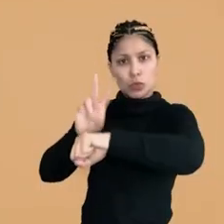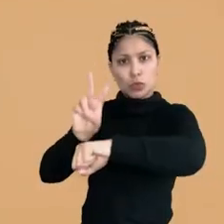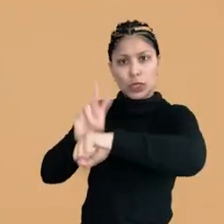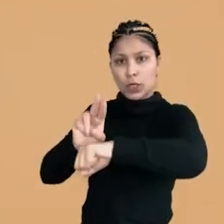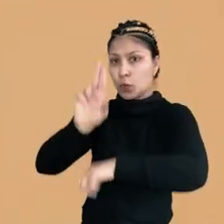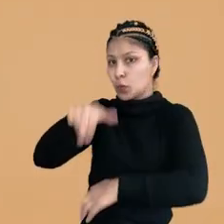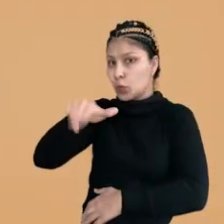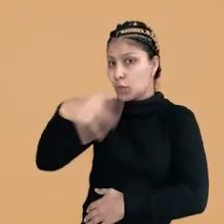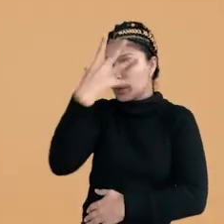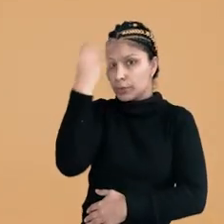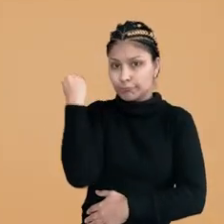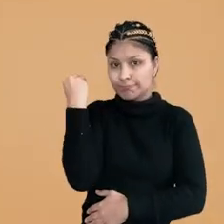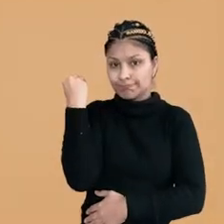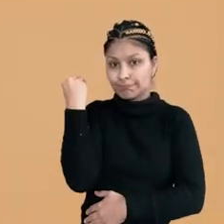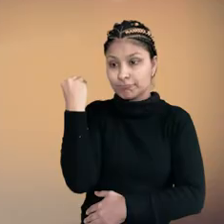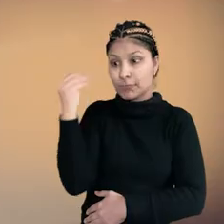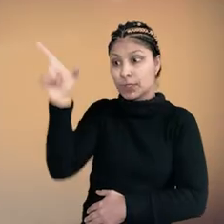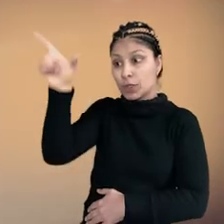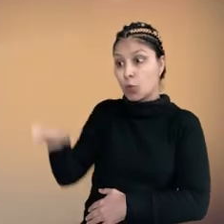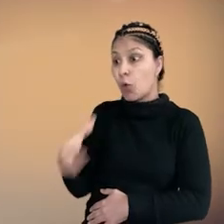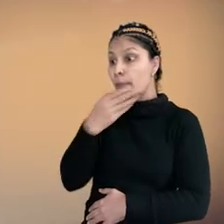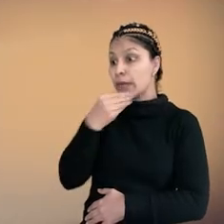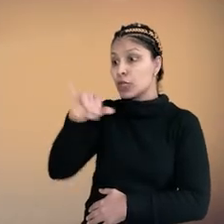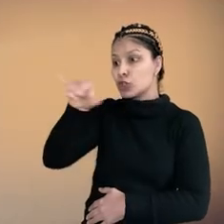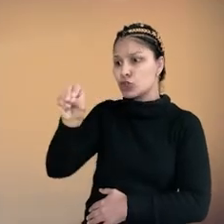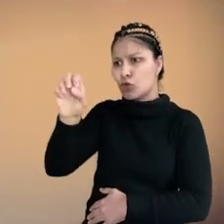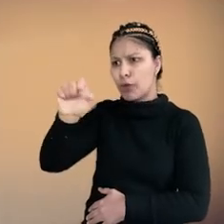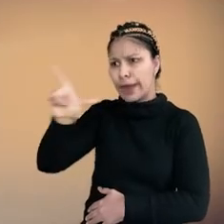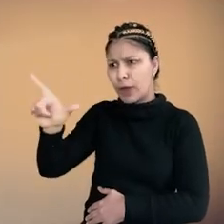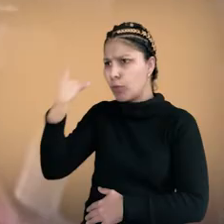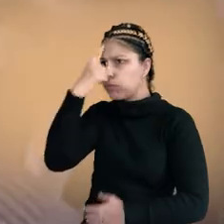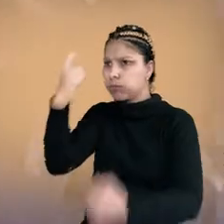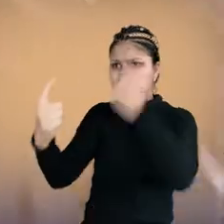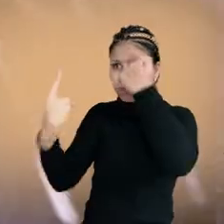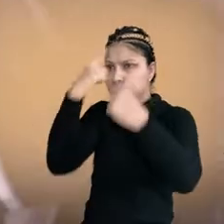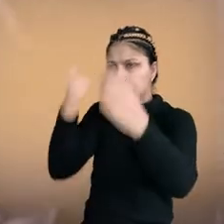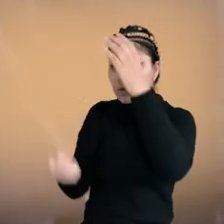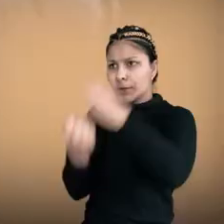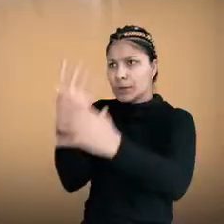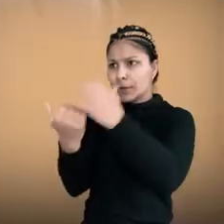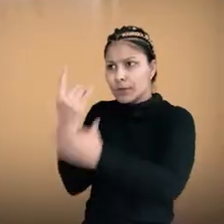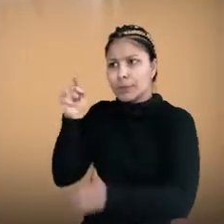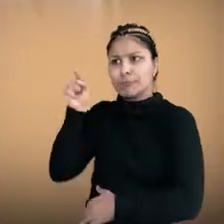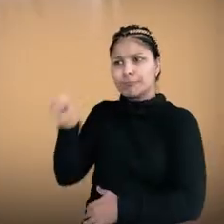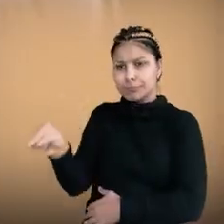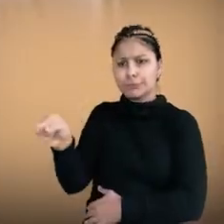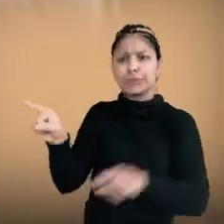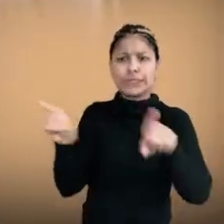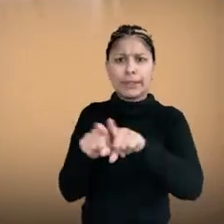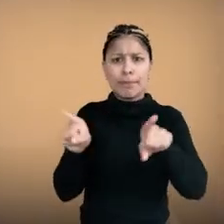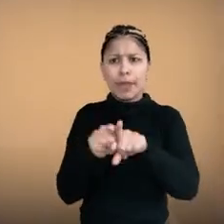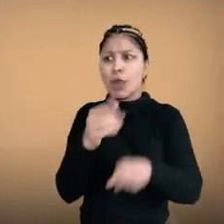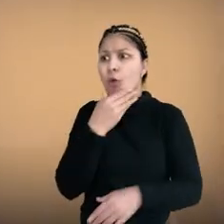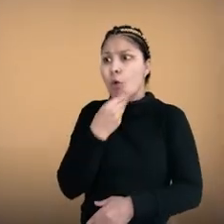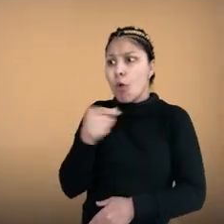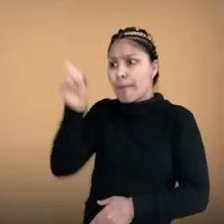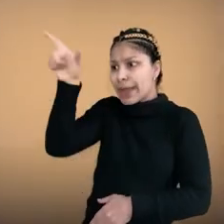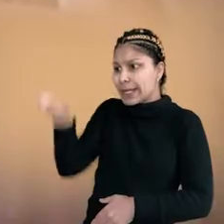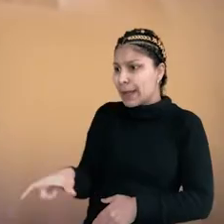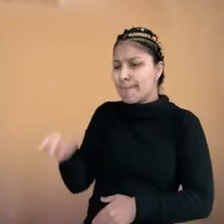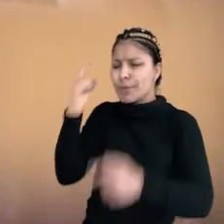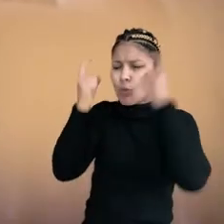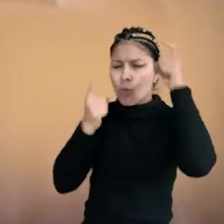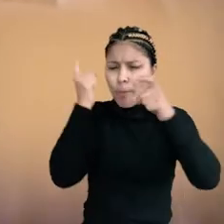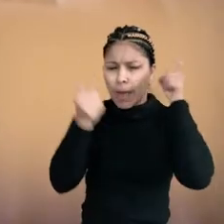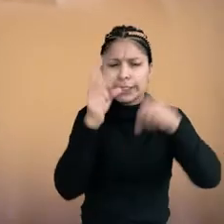Preservar para não esquecer Além de ser um criador incansável, Joel Saldanha também era um